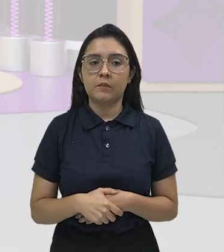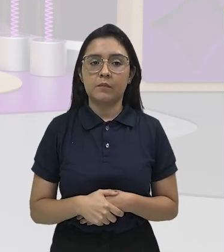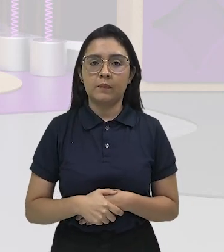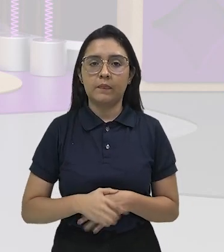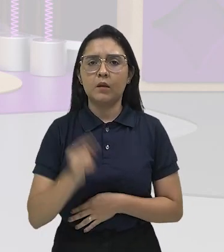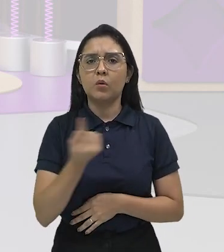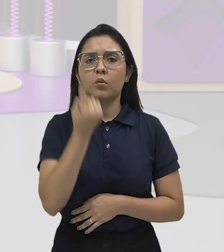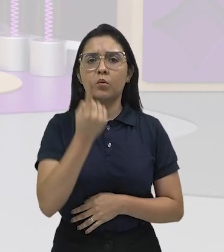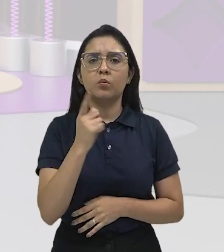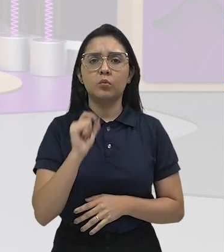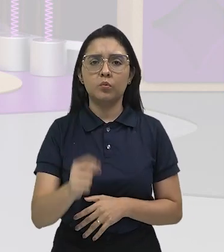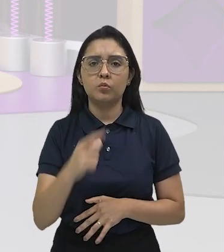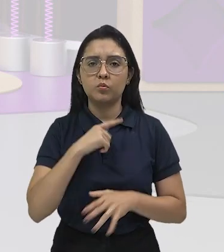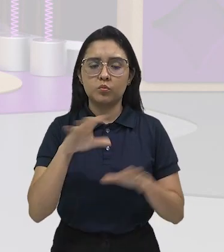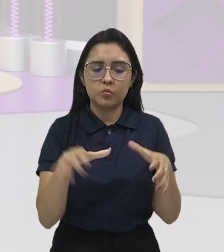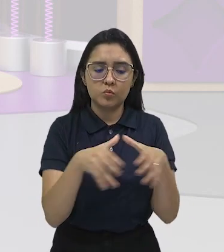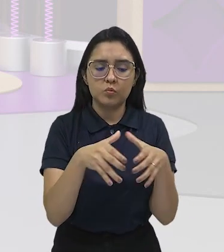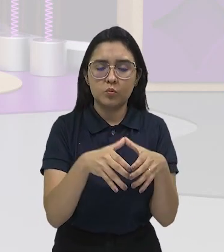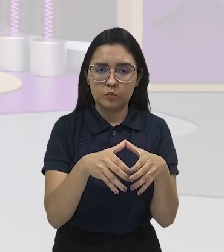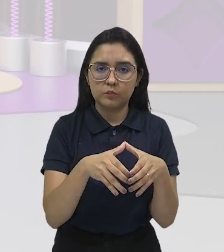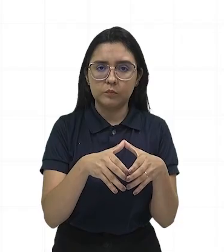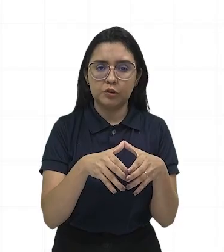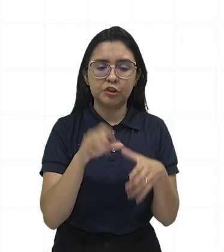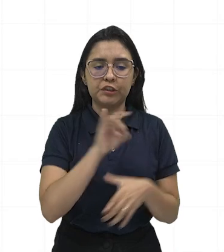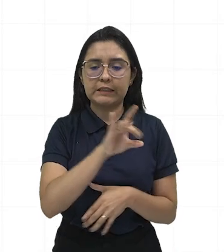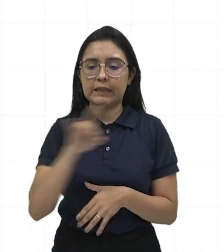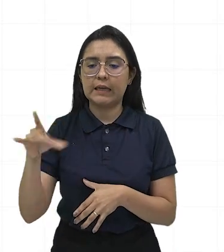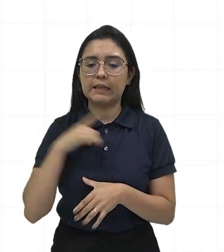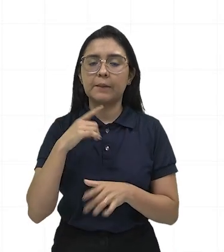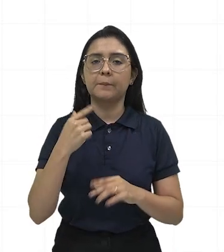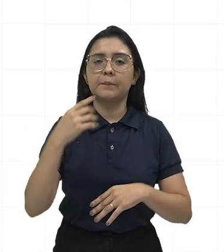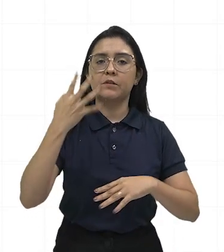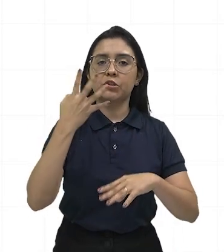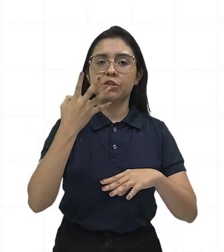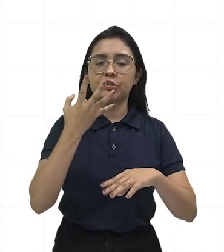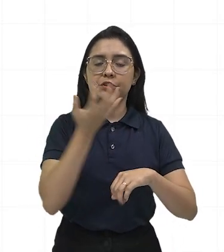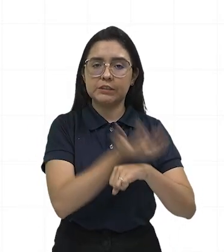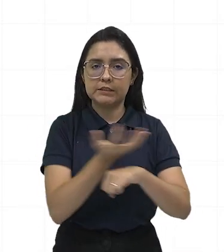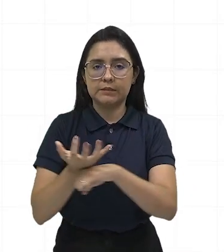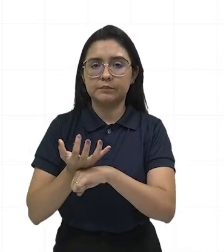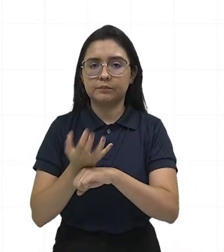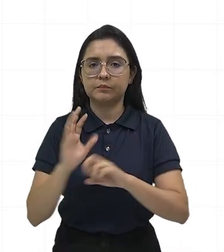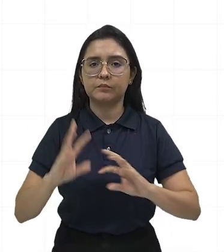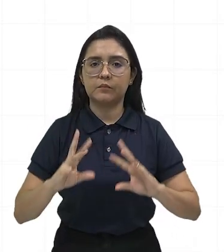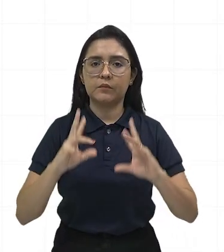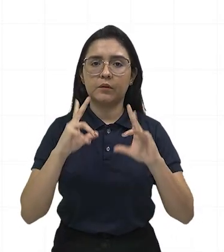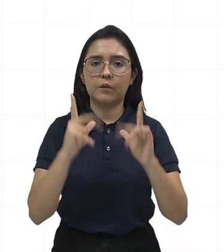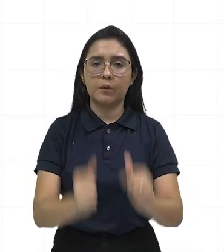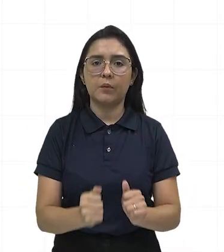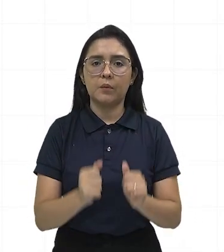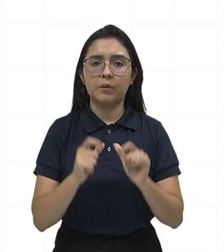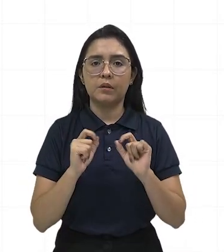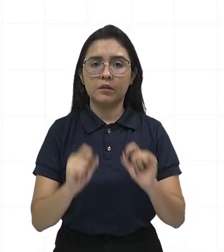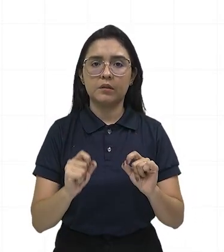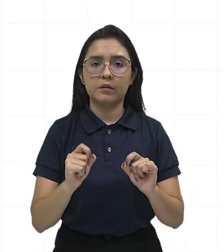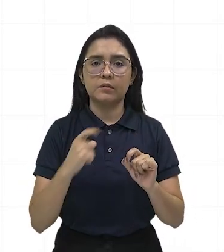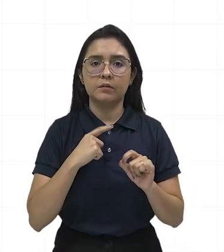exatamente uma turma de cada matéria. Quantas combinações de turmas diferentes Lara tem